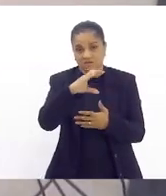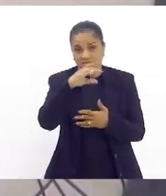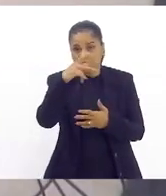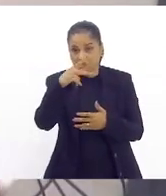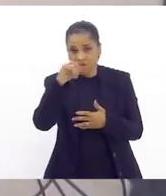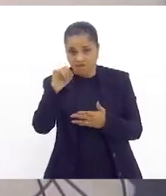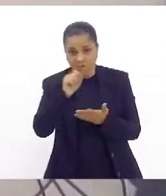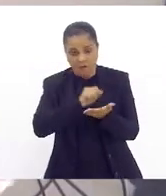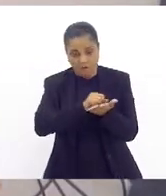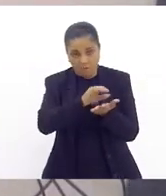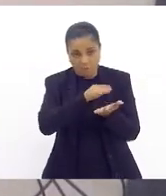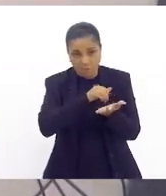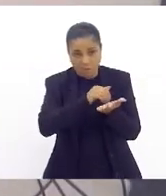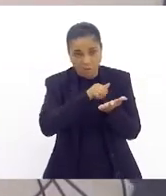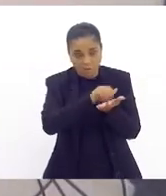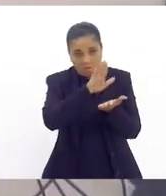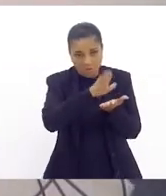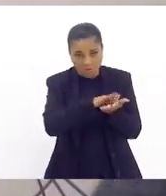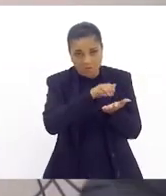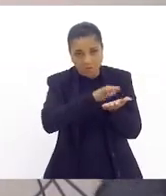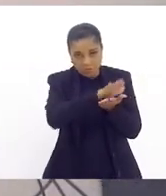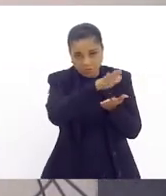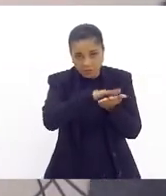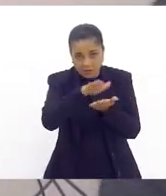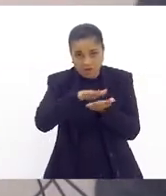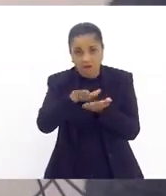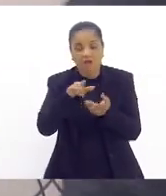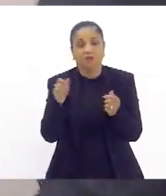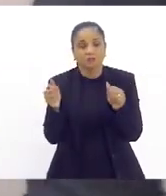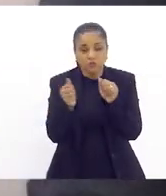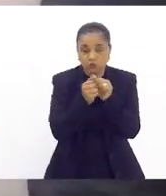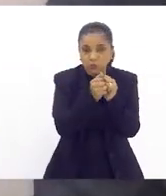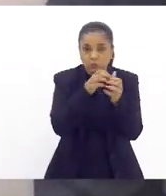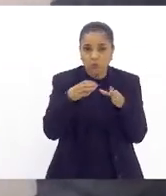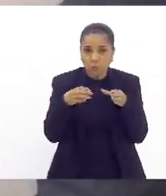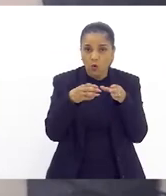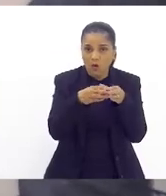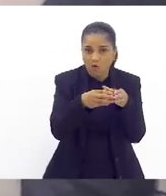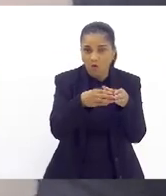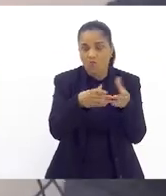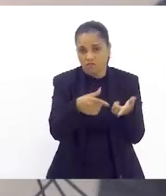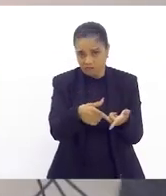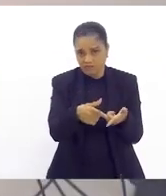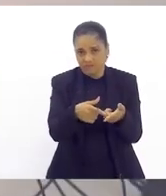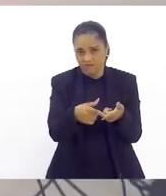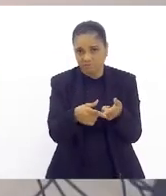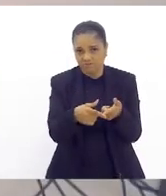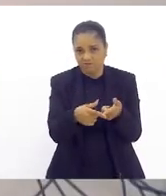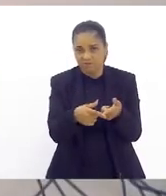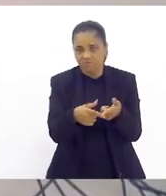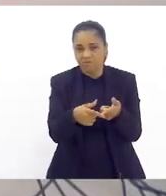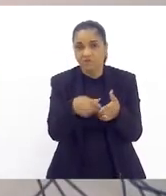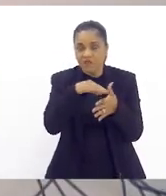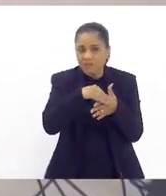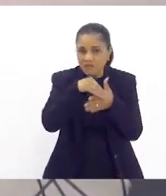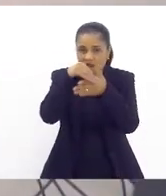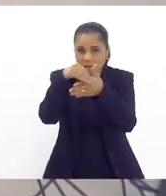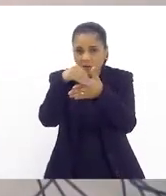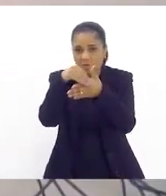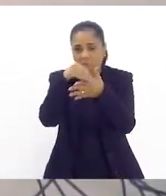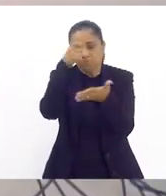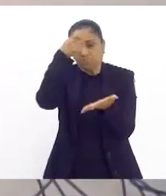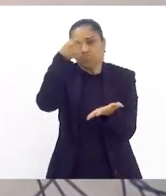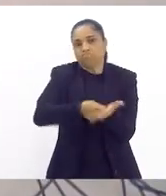precisa caminhar com a publicação dessa CPI com a composição e acho que com encaminhamentos mais